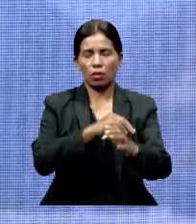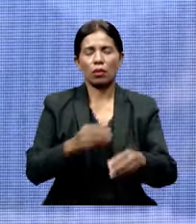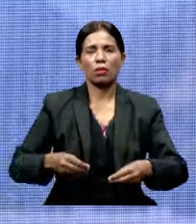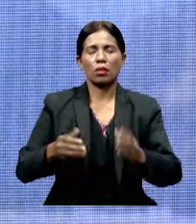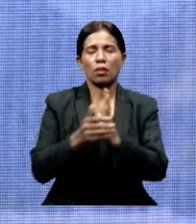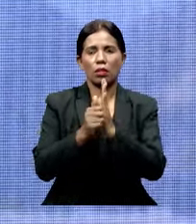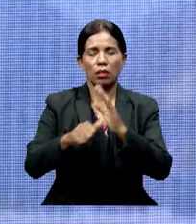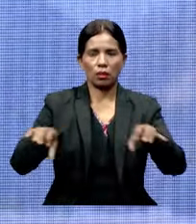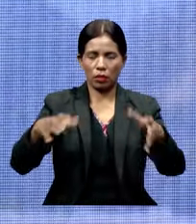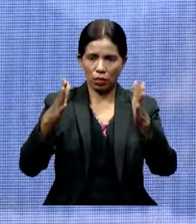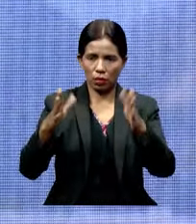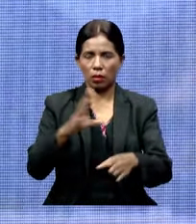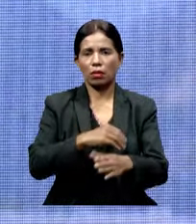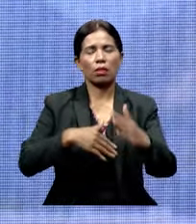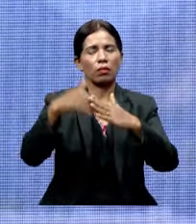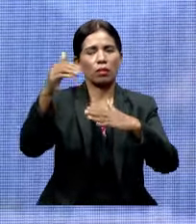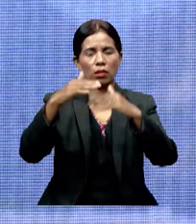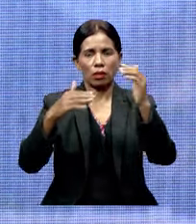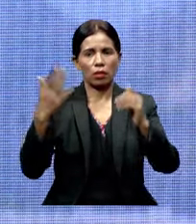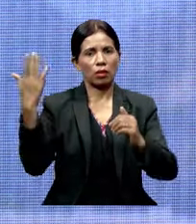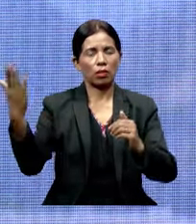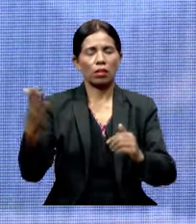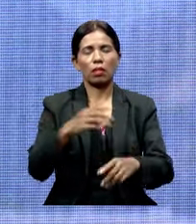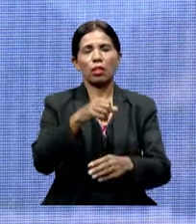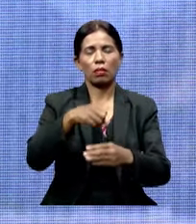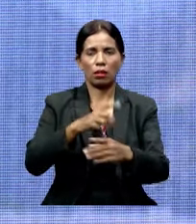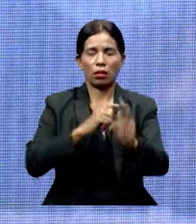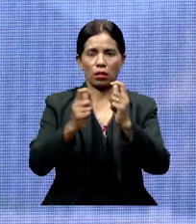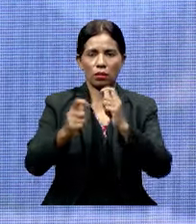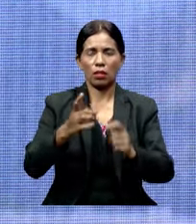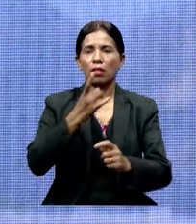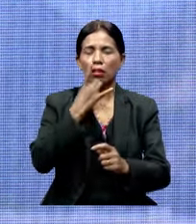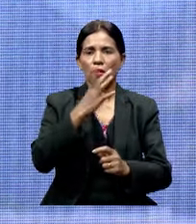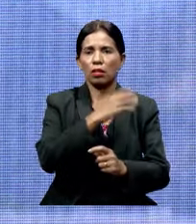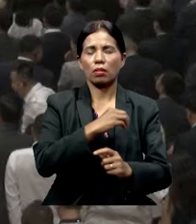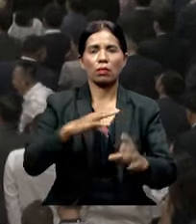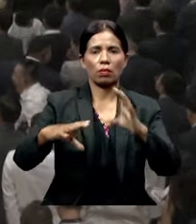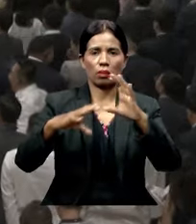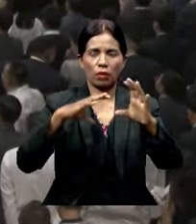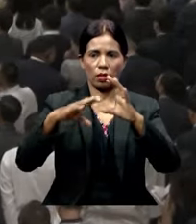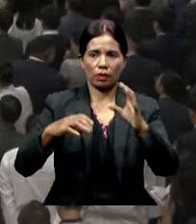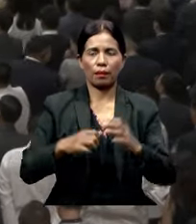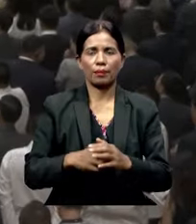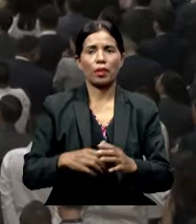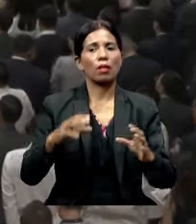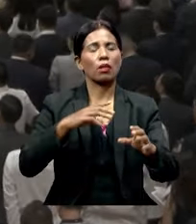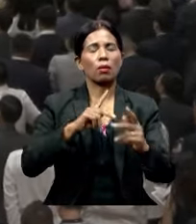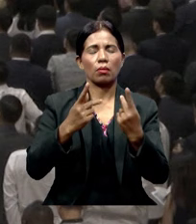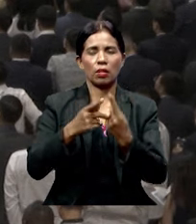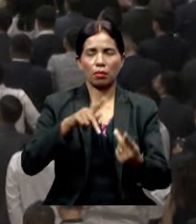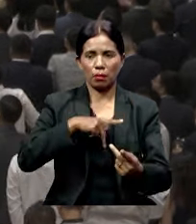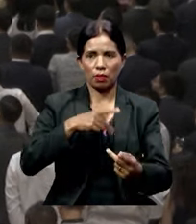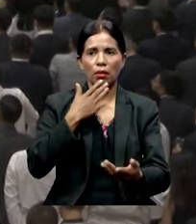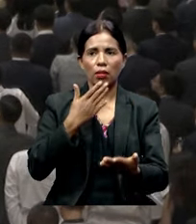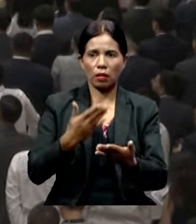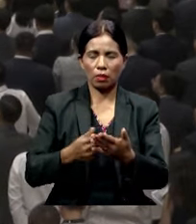recurso humano, no mos infraestrutura básica, inclui transporte, eletricidade no comunicação. Atu setor privado belelau dia kliutan